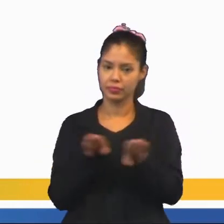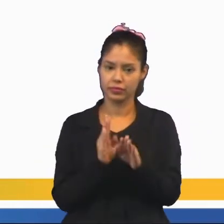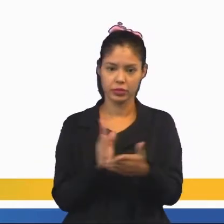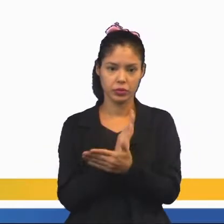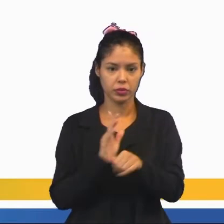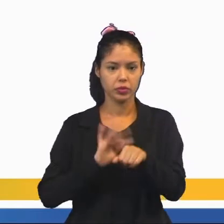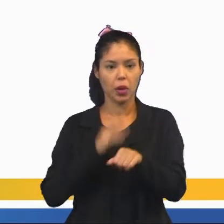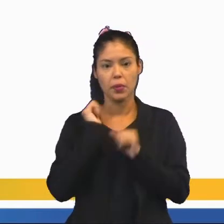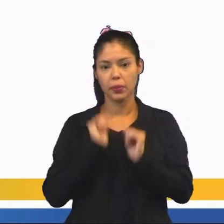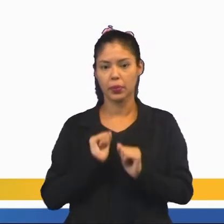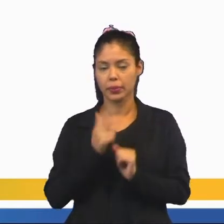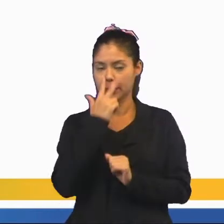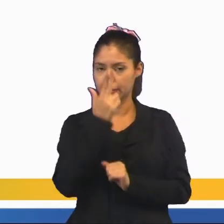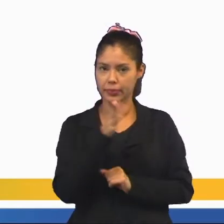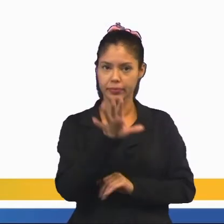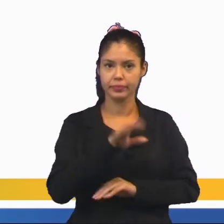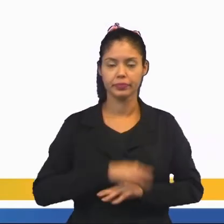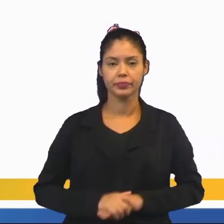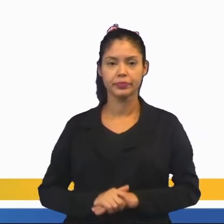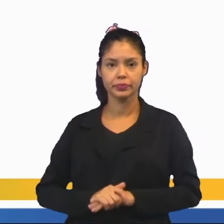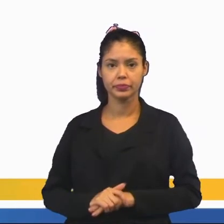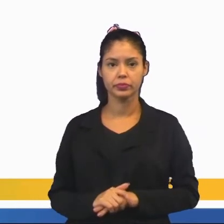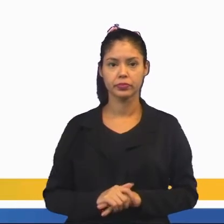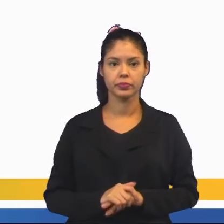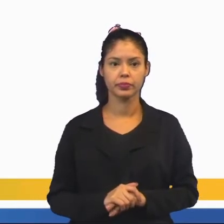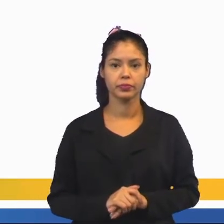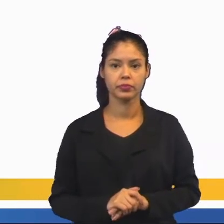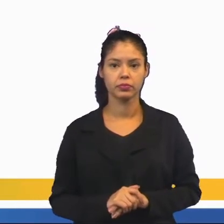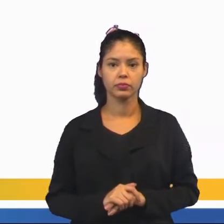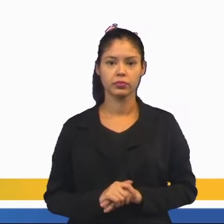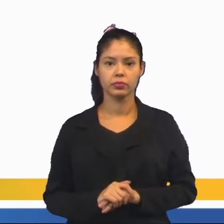que podem aparecer nesse período.